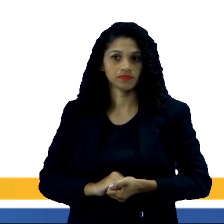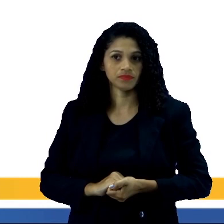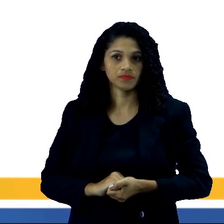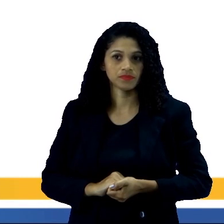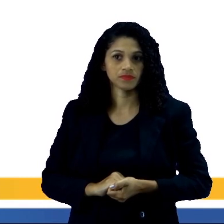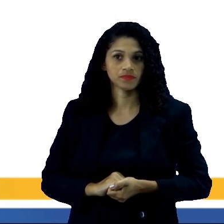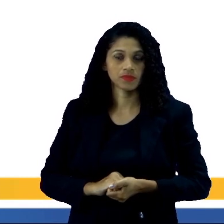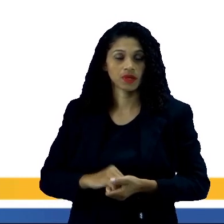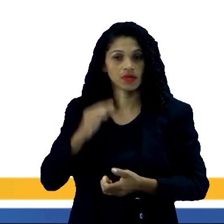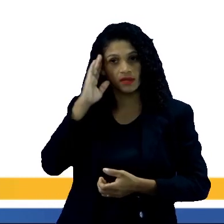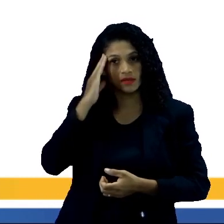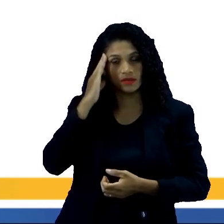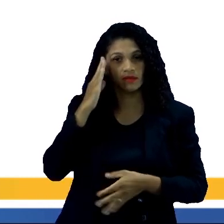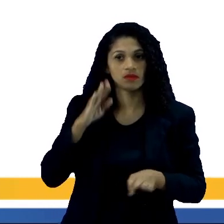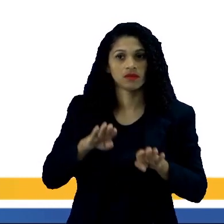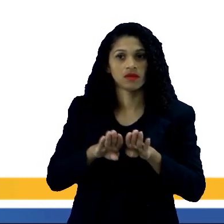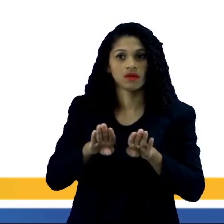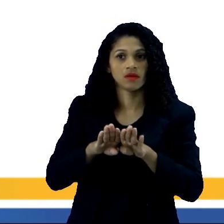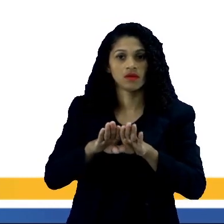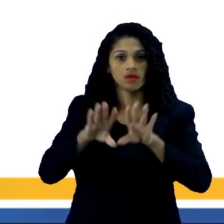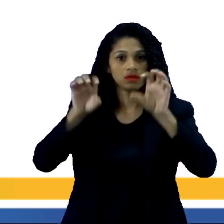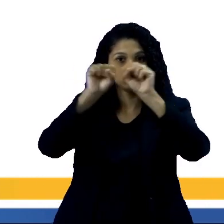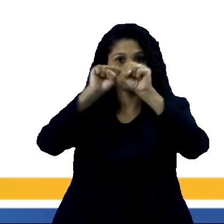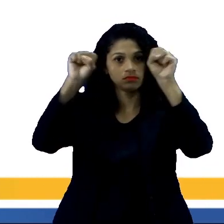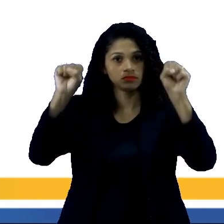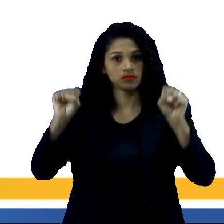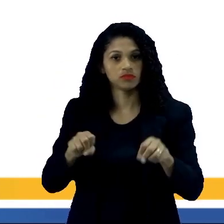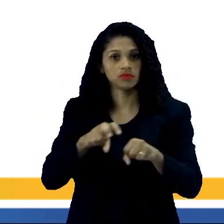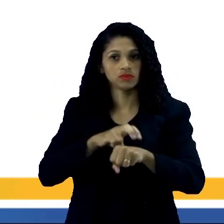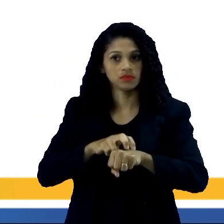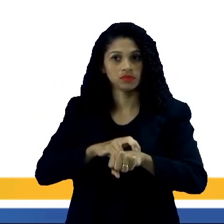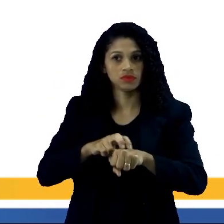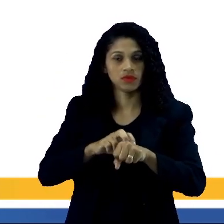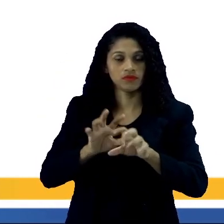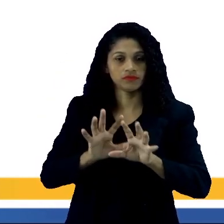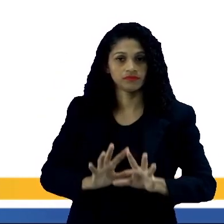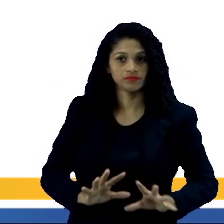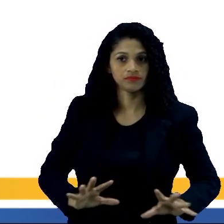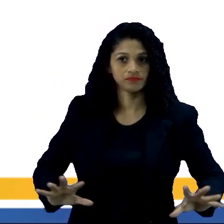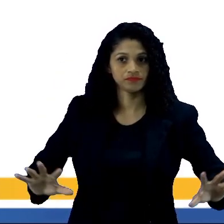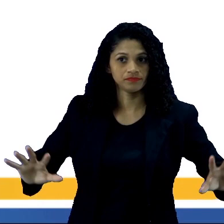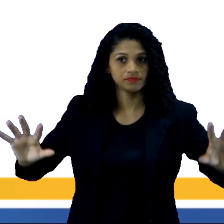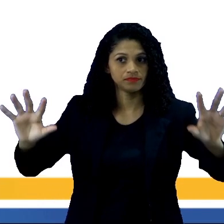E aí para a gente entender também que o sistema nervoso periférico, como ele está